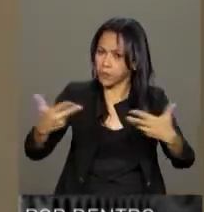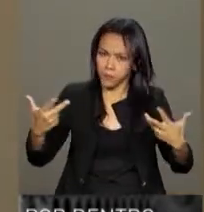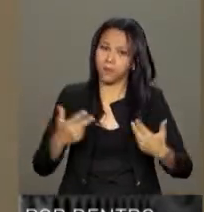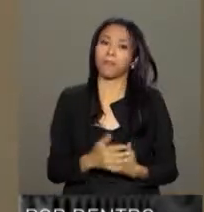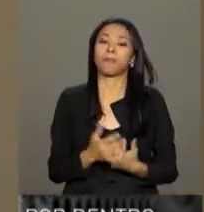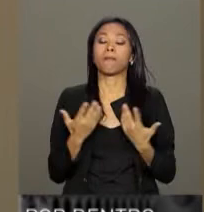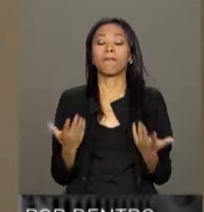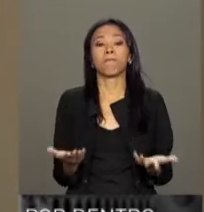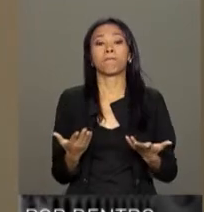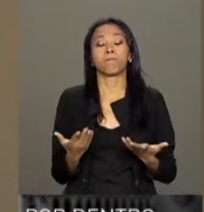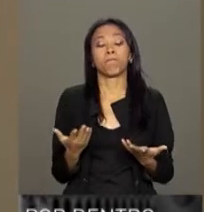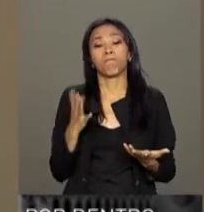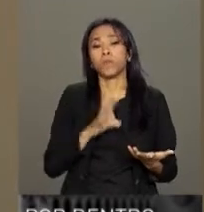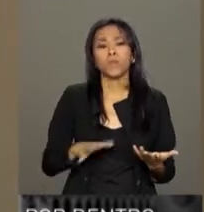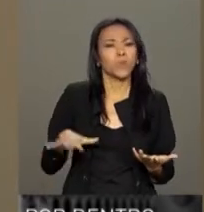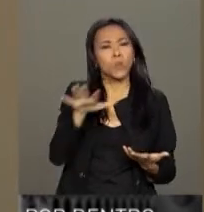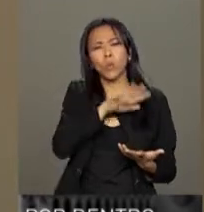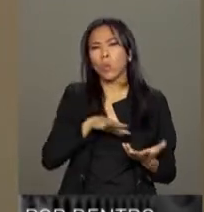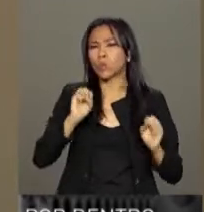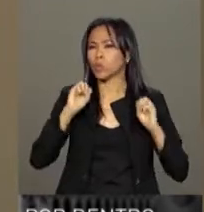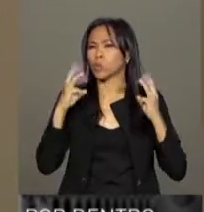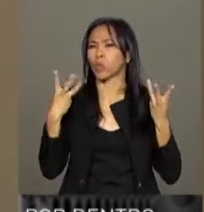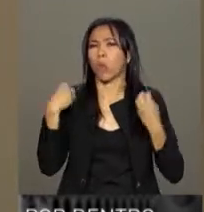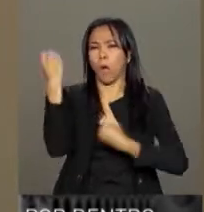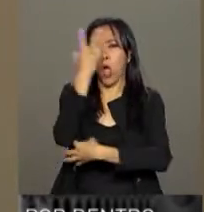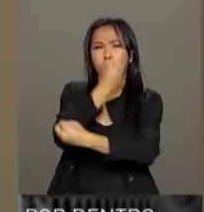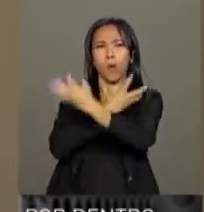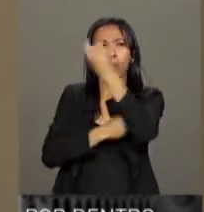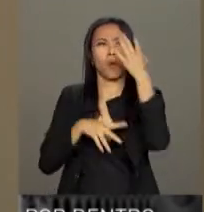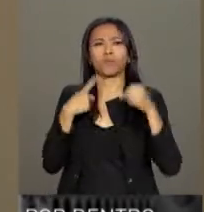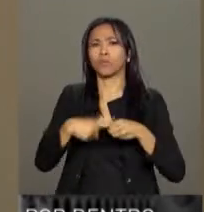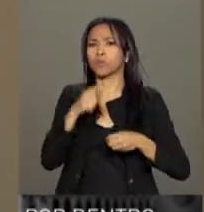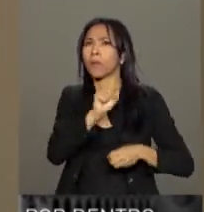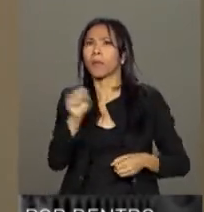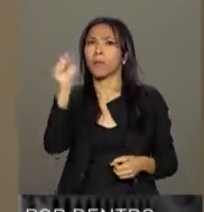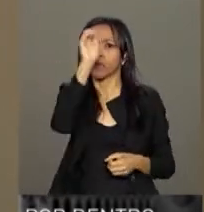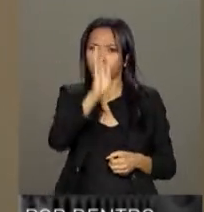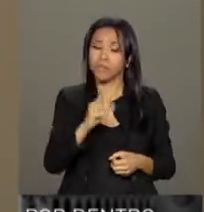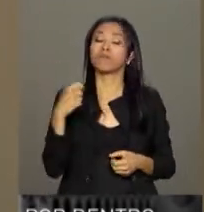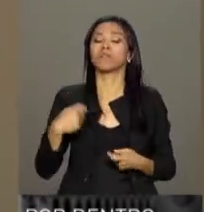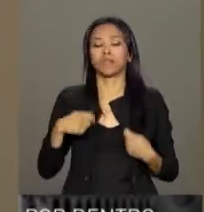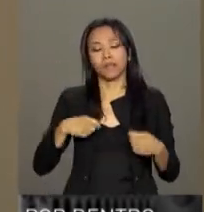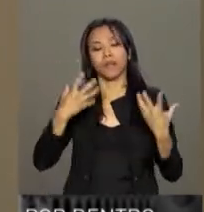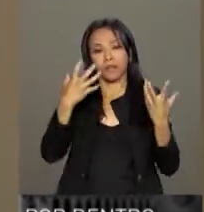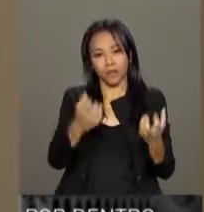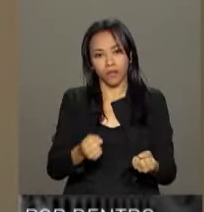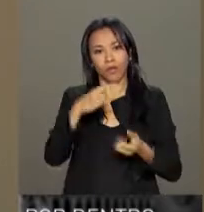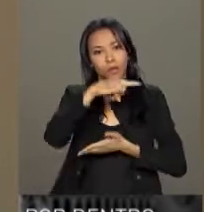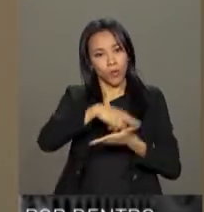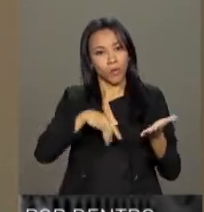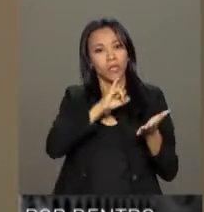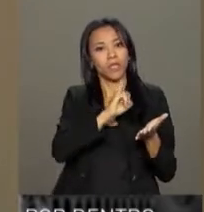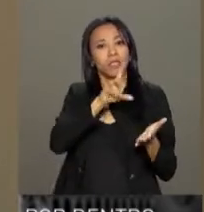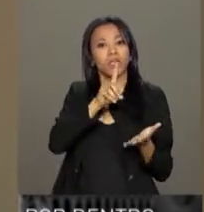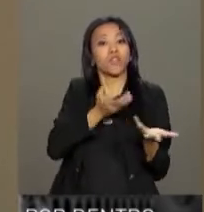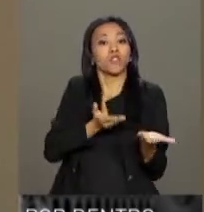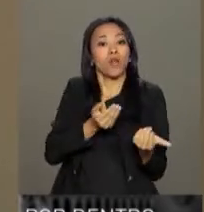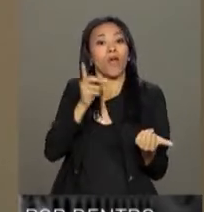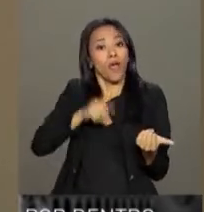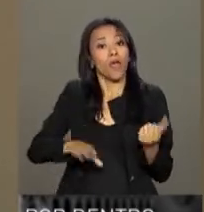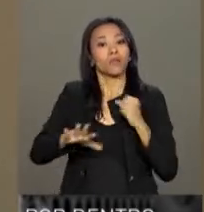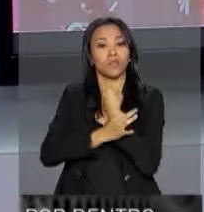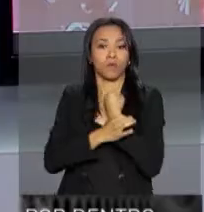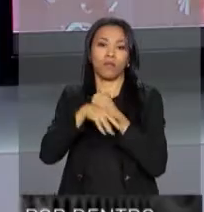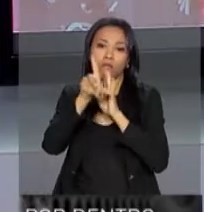todos os show cultural baladas do país inteiro devem aceitar a identidade do jovem é um direito seu garantindo da lei